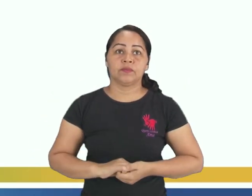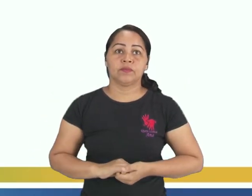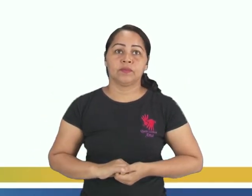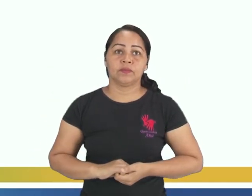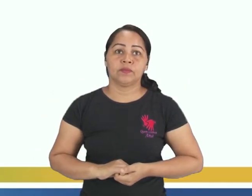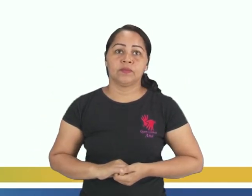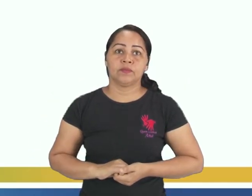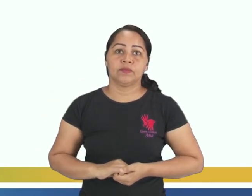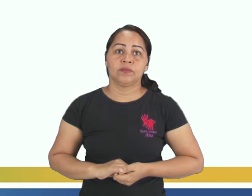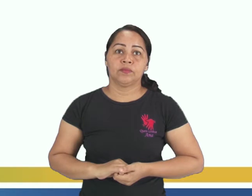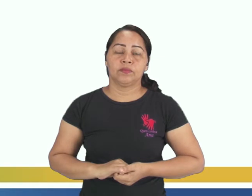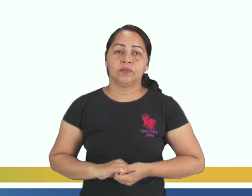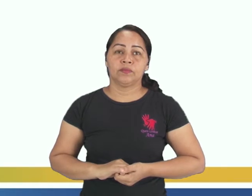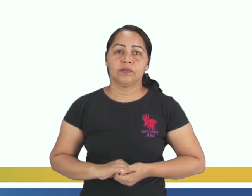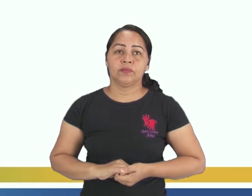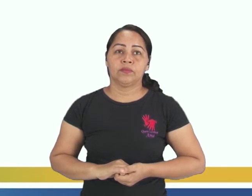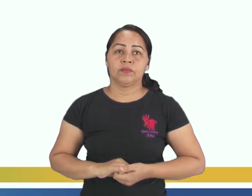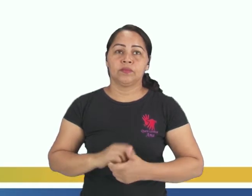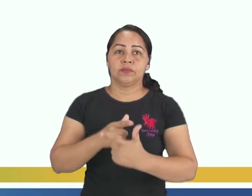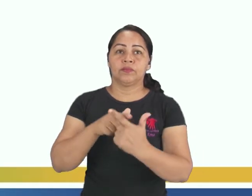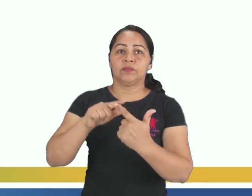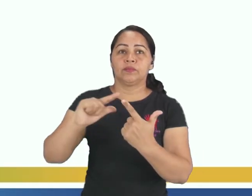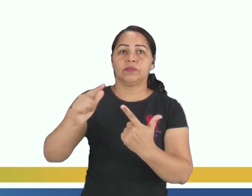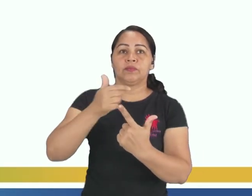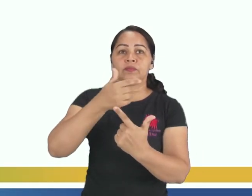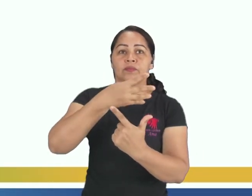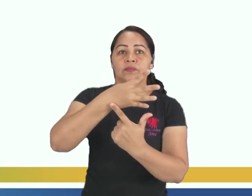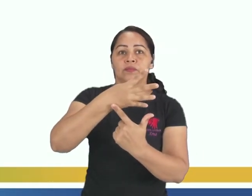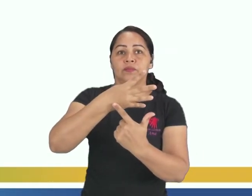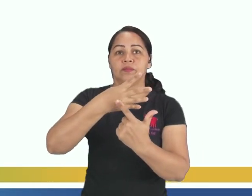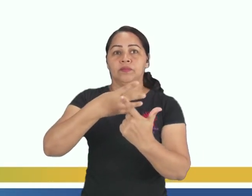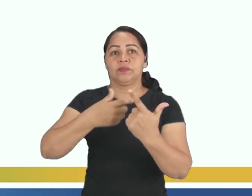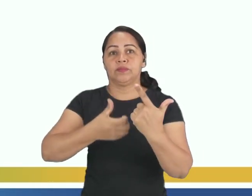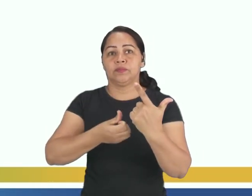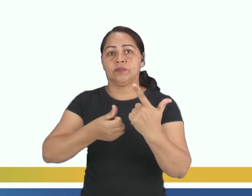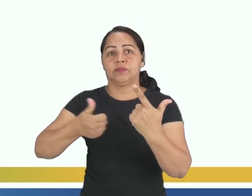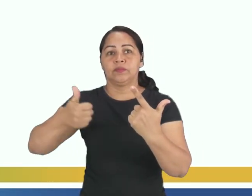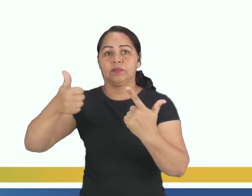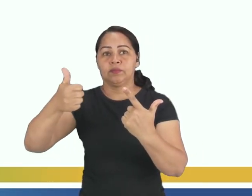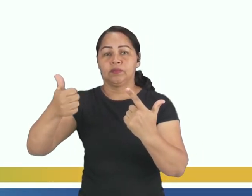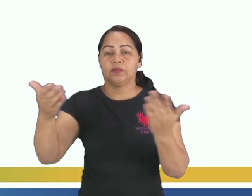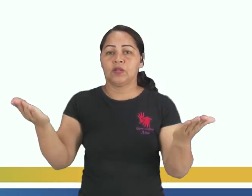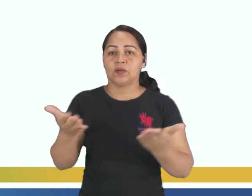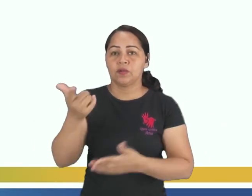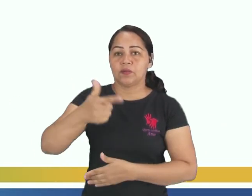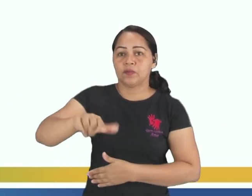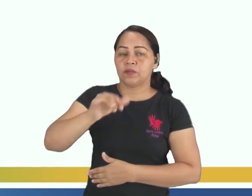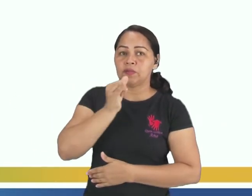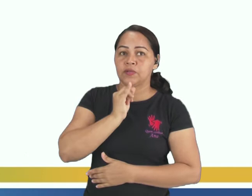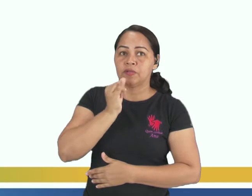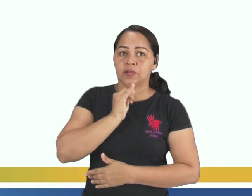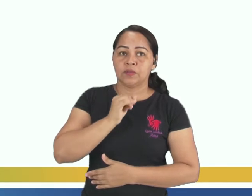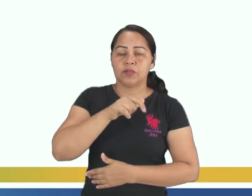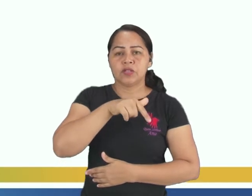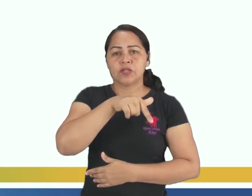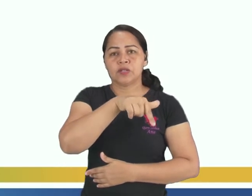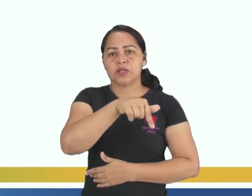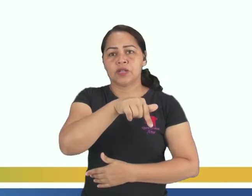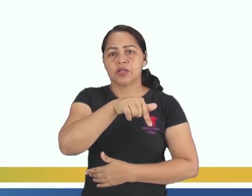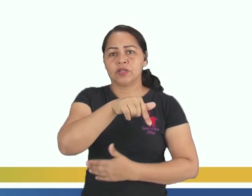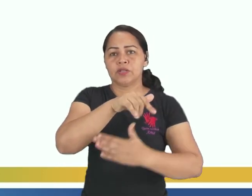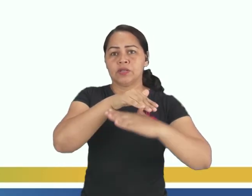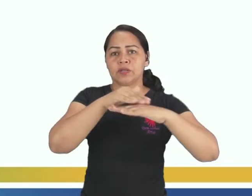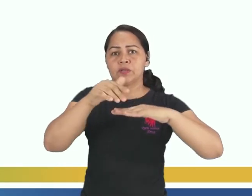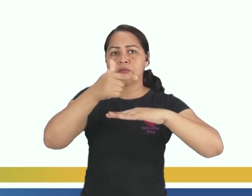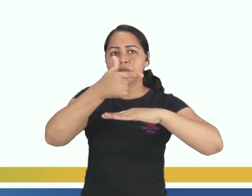pode terminar. Né? Fica a raiz quarta de 6. Item 6, 7 elevado a 2 terços.